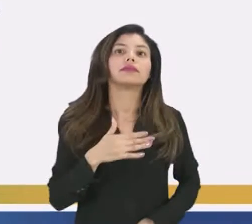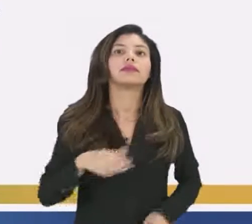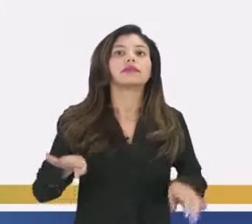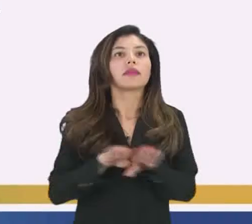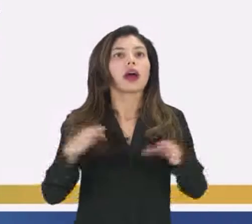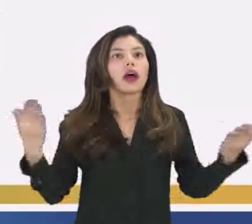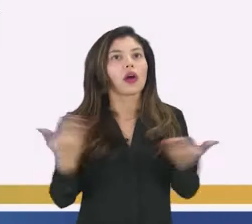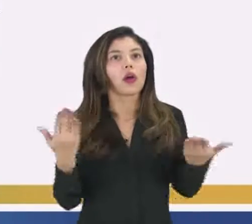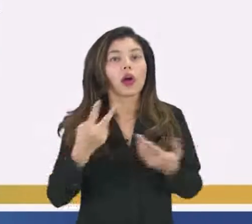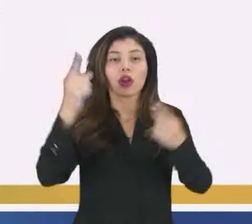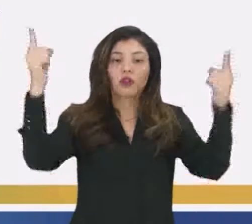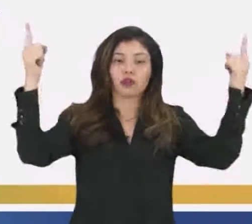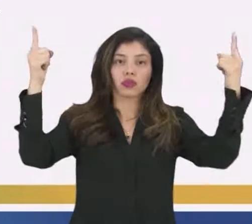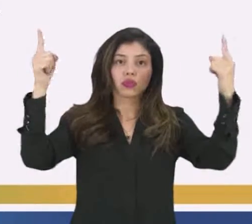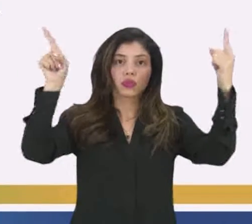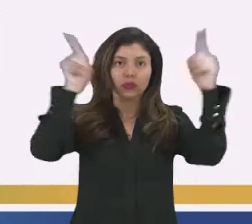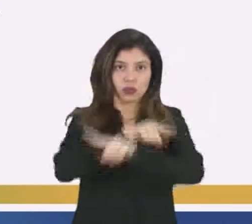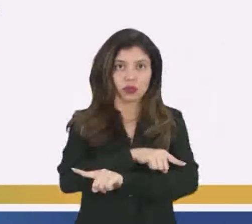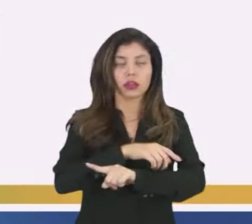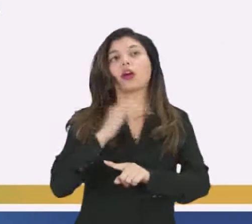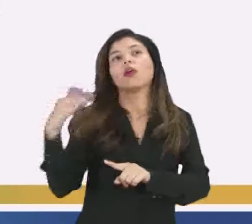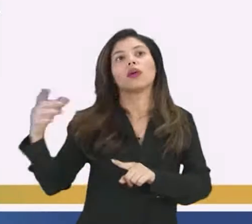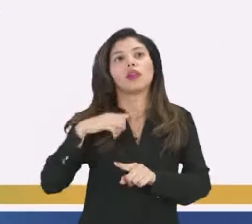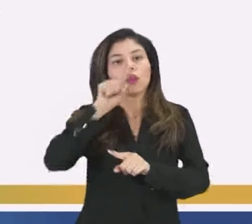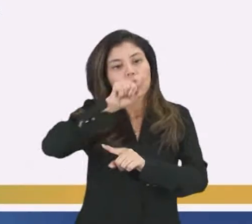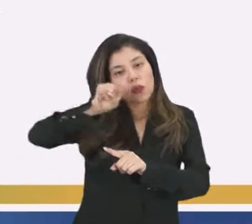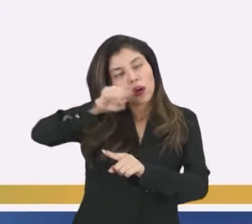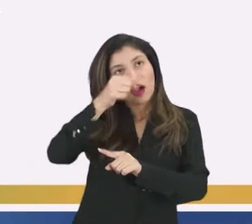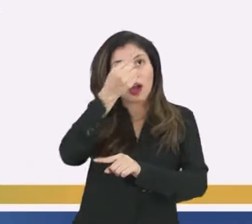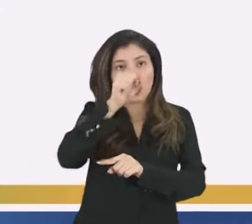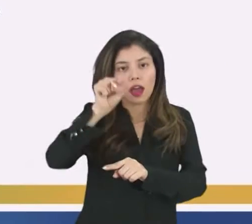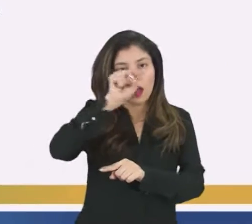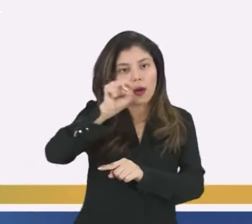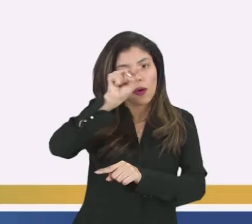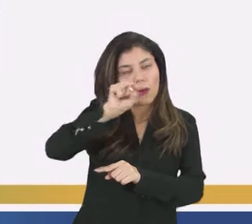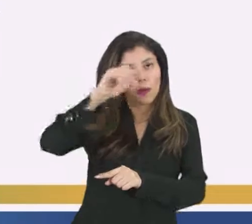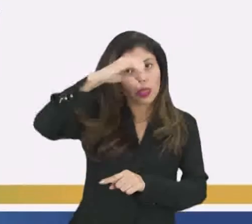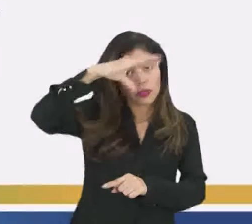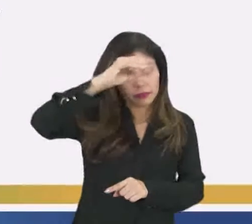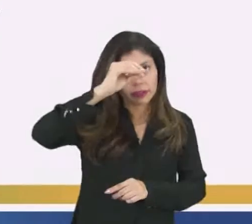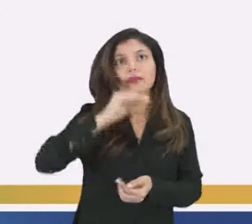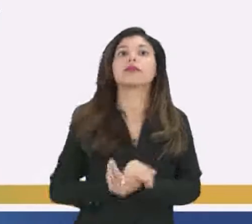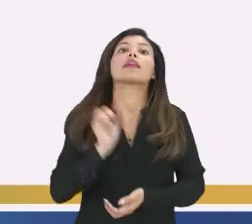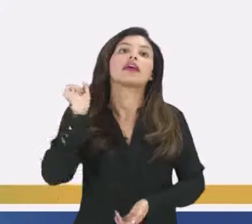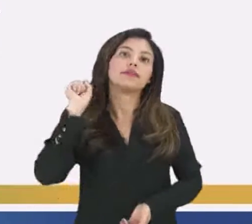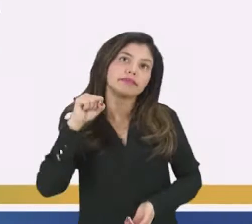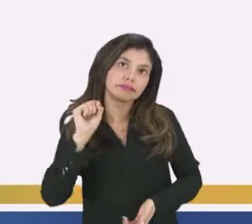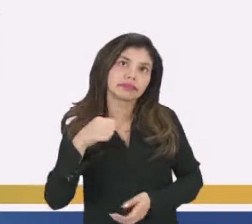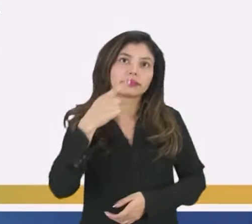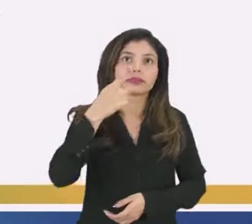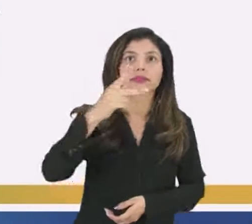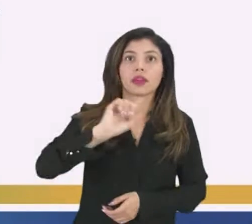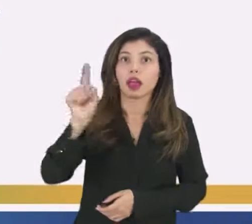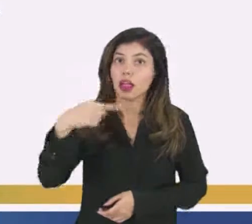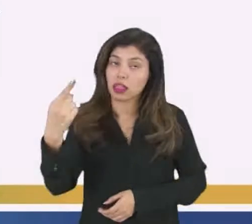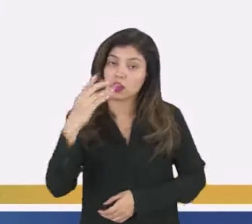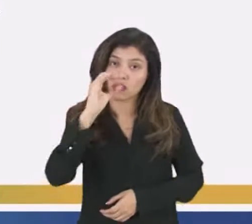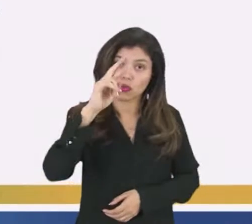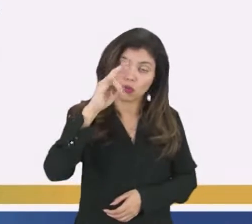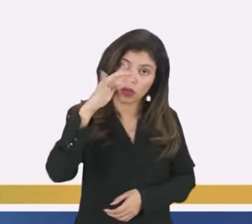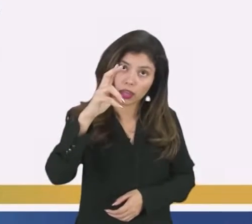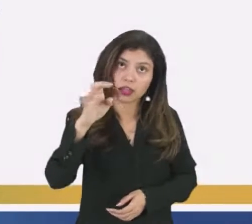Agora, duas retas concorrentes, quando o ângulo formado entre elas é 90 graus, aí elas passam a ser, além de